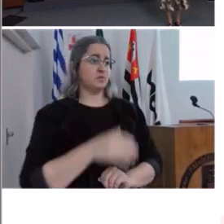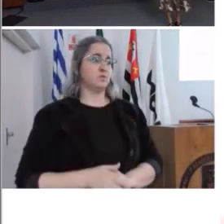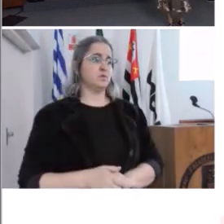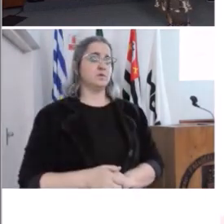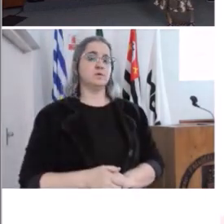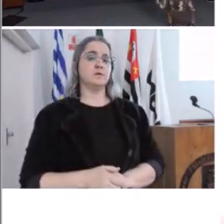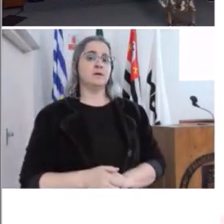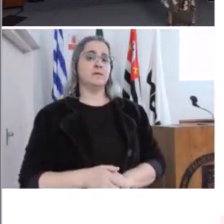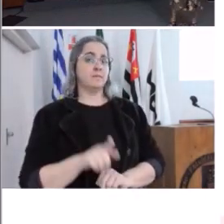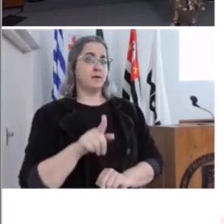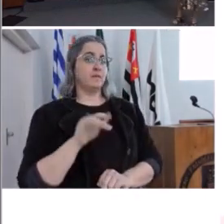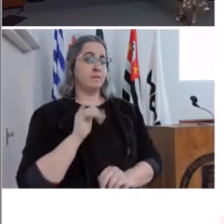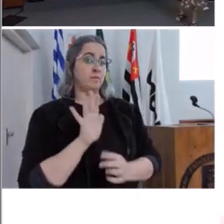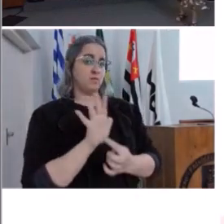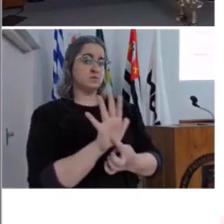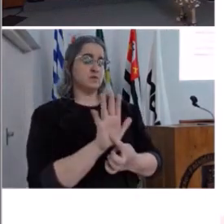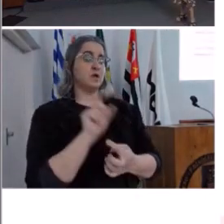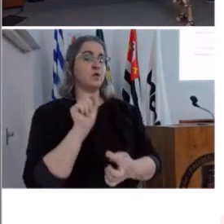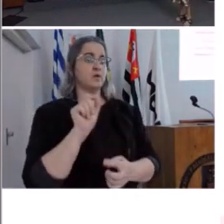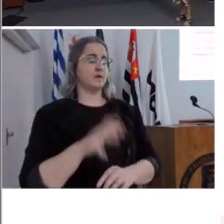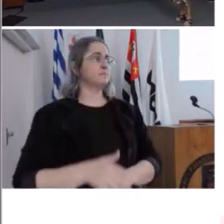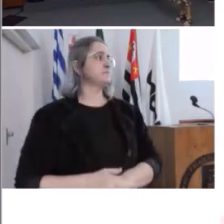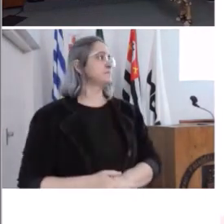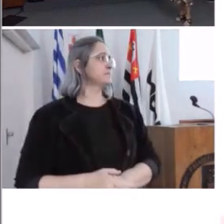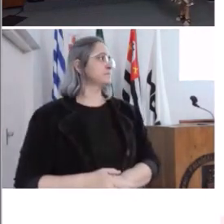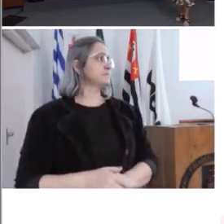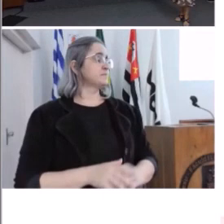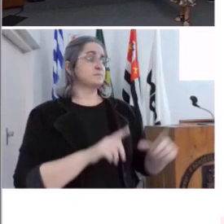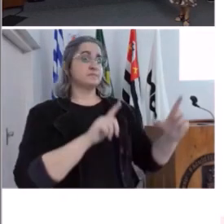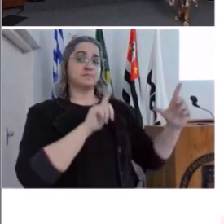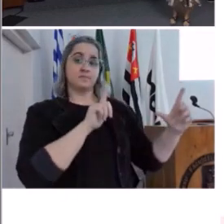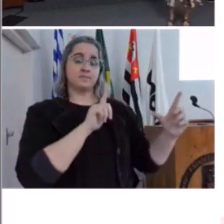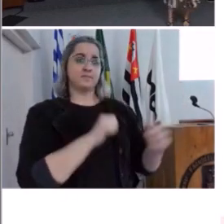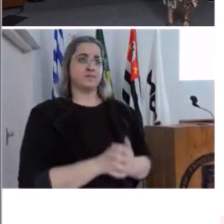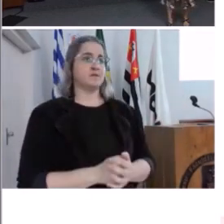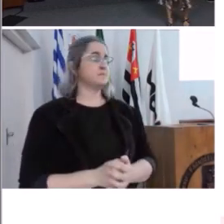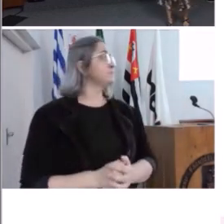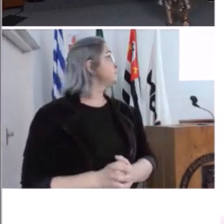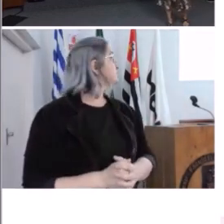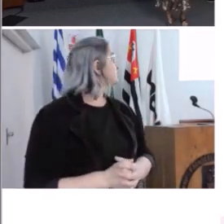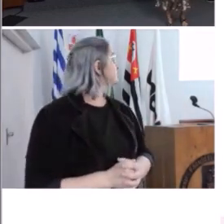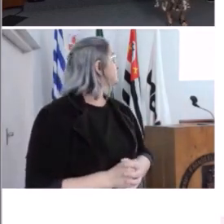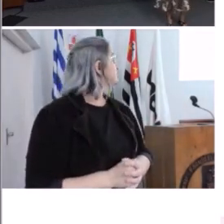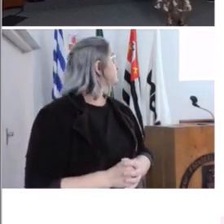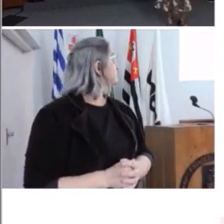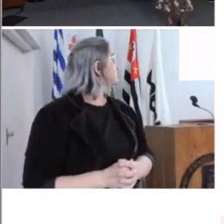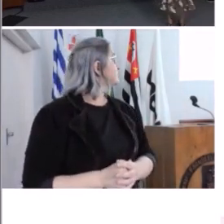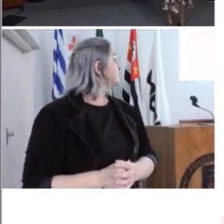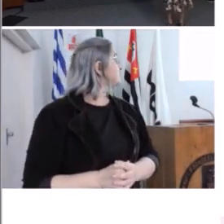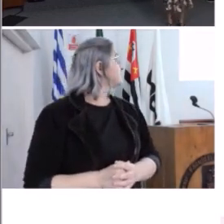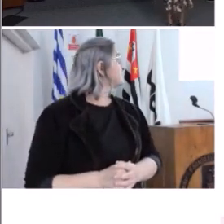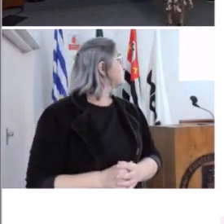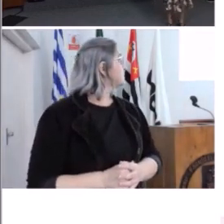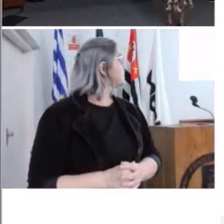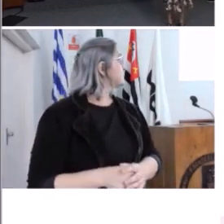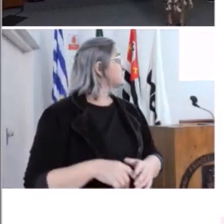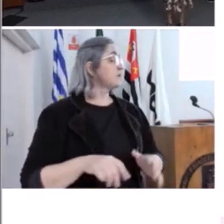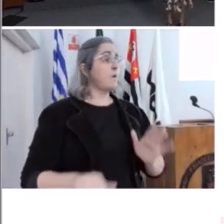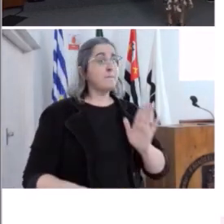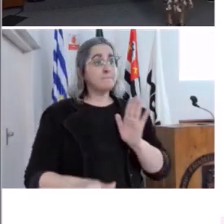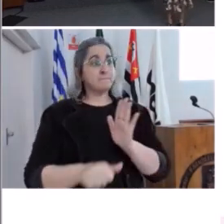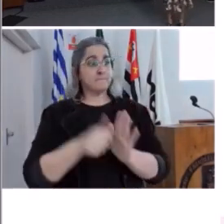uma ilustração do que eu estou falando e sair um pouquinho do teórico. Fármacos. Gente, primeira